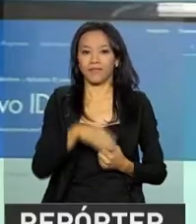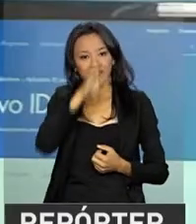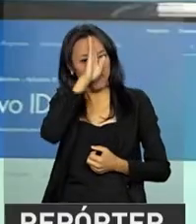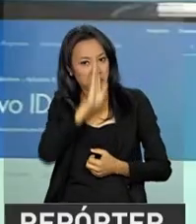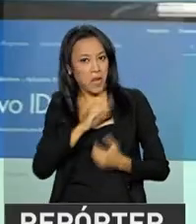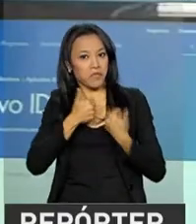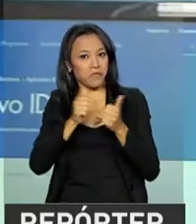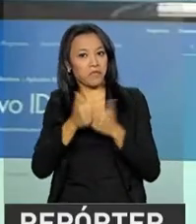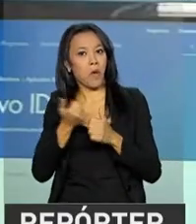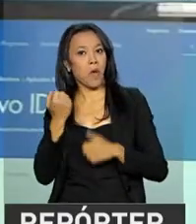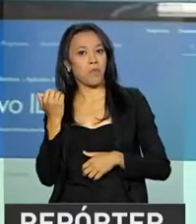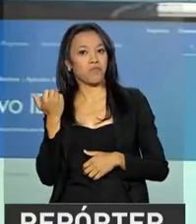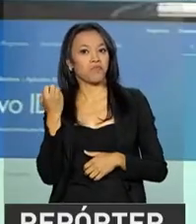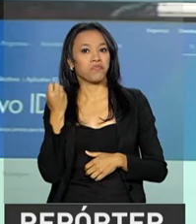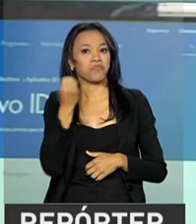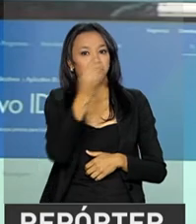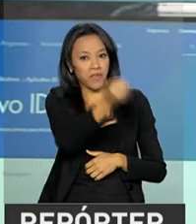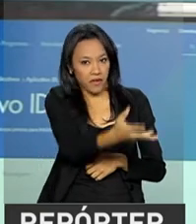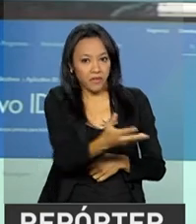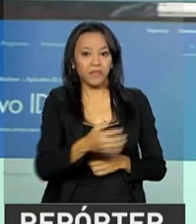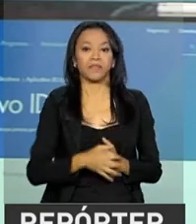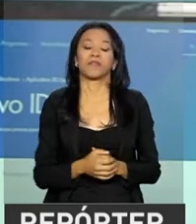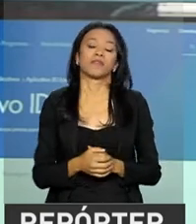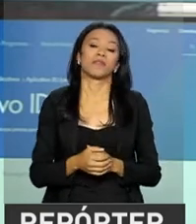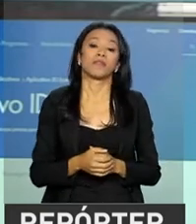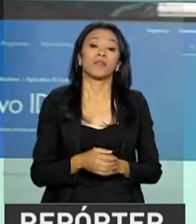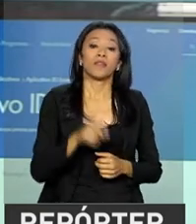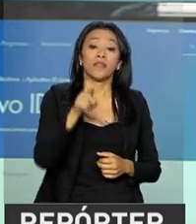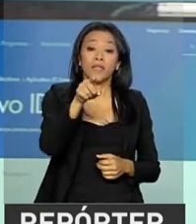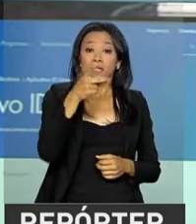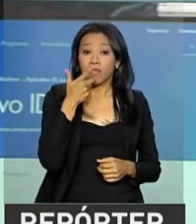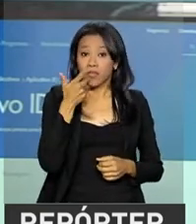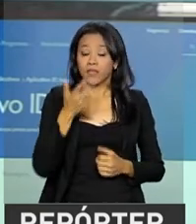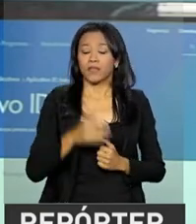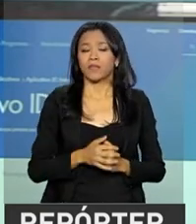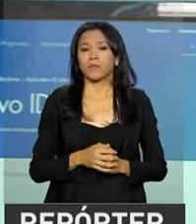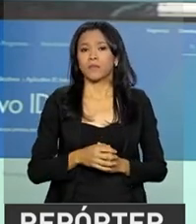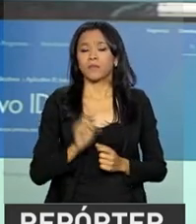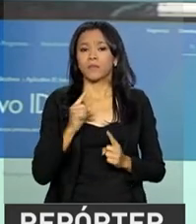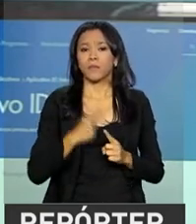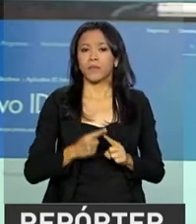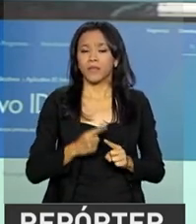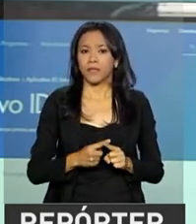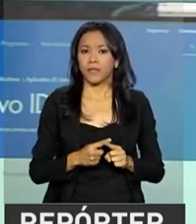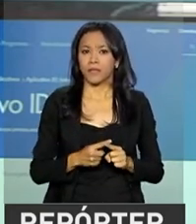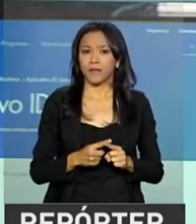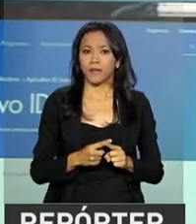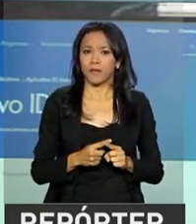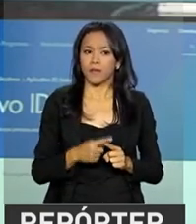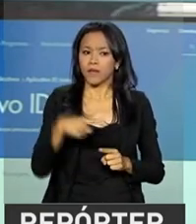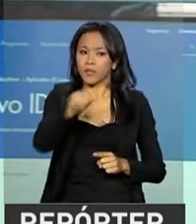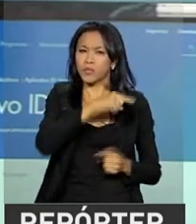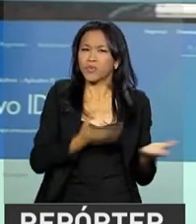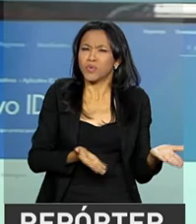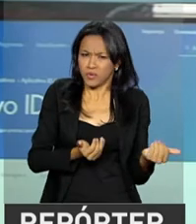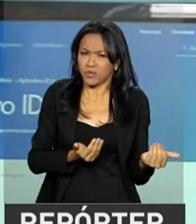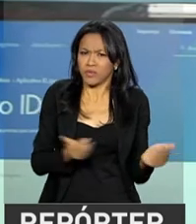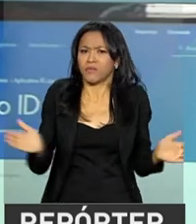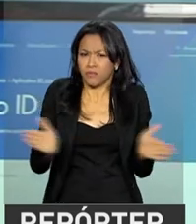importância da Identidade Jovem, do ID Jovem, é porque para o jovem de baixa